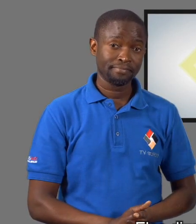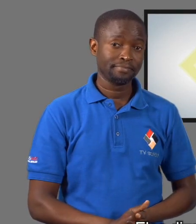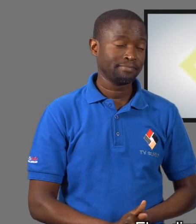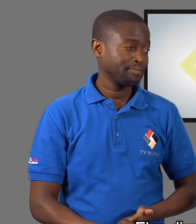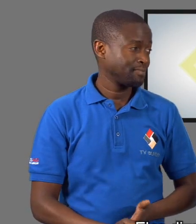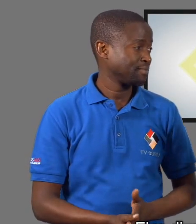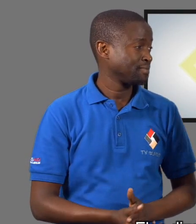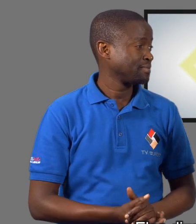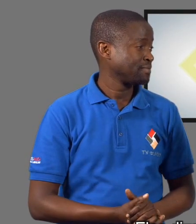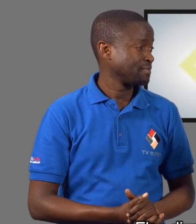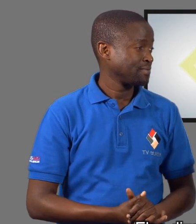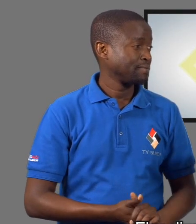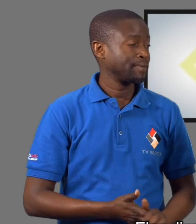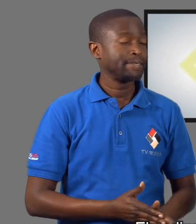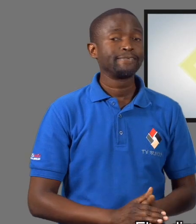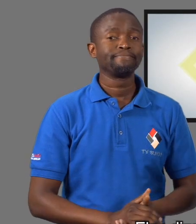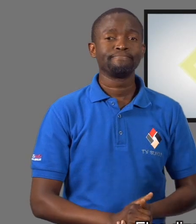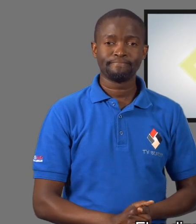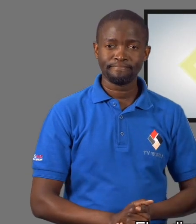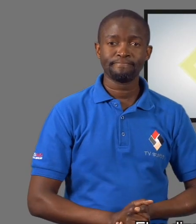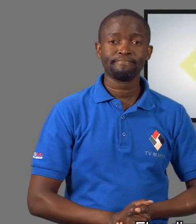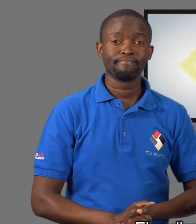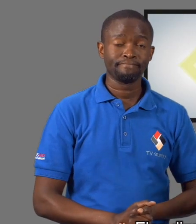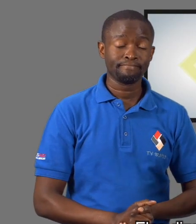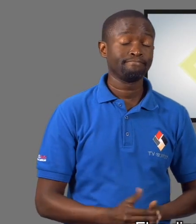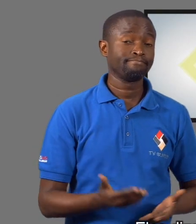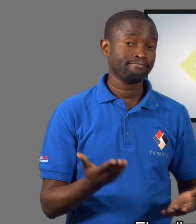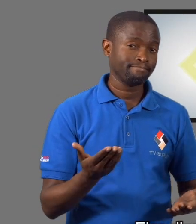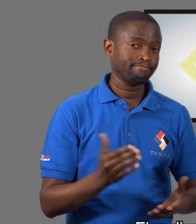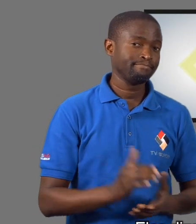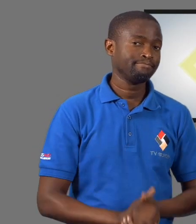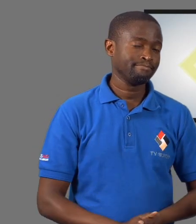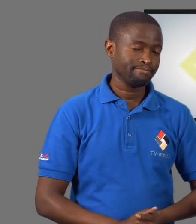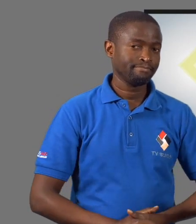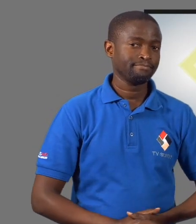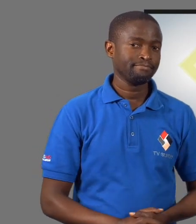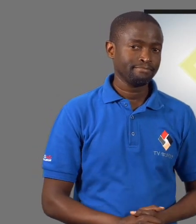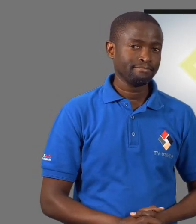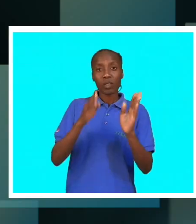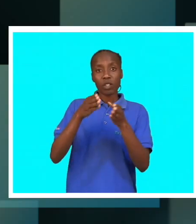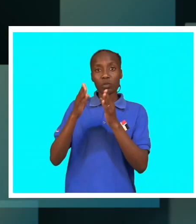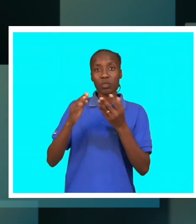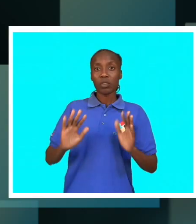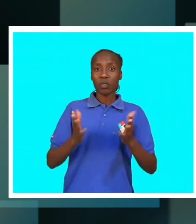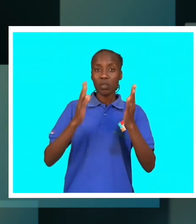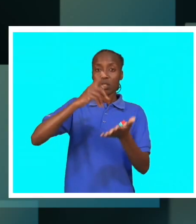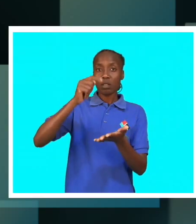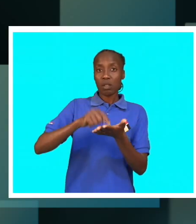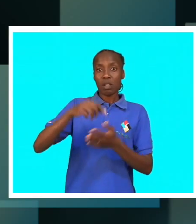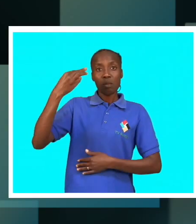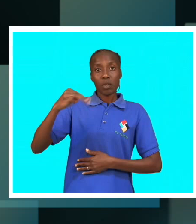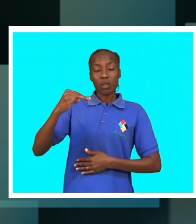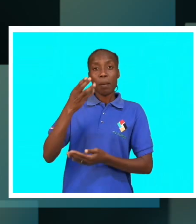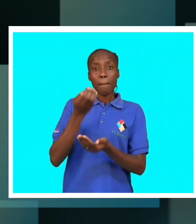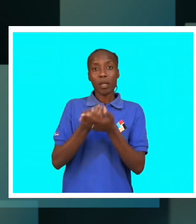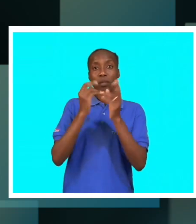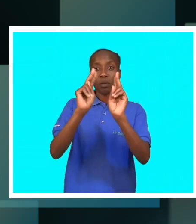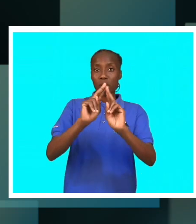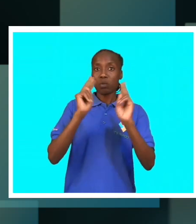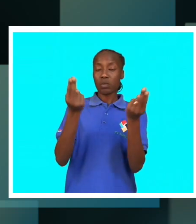Eles dizem que em dias de mau tempo a sua saúde é posta em risco. Os da cidade da Matola pedem ao